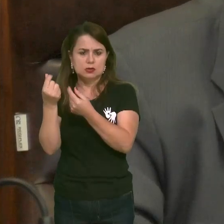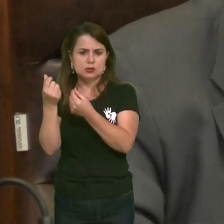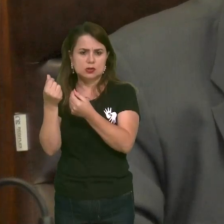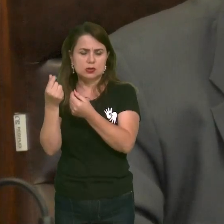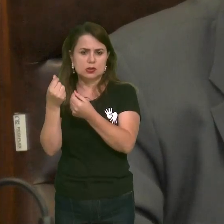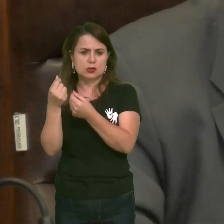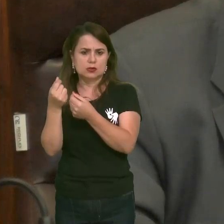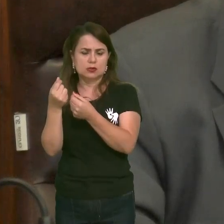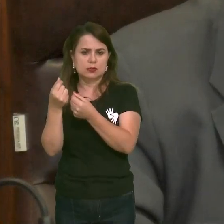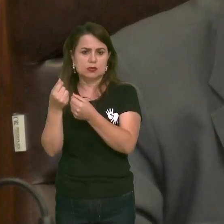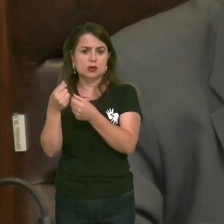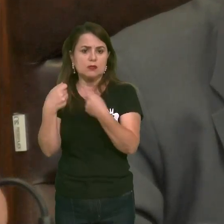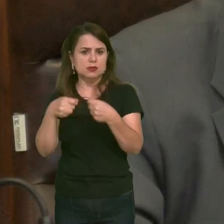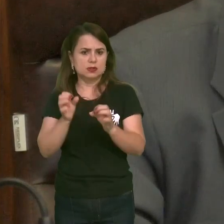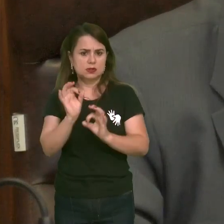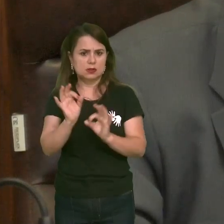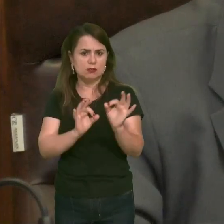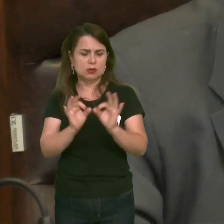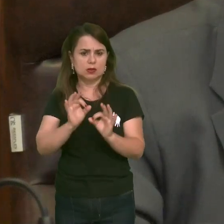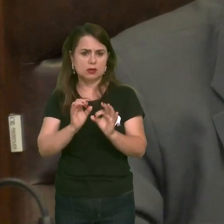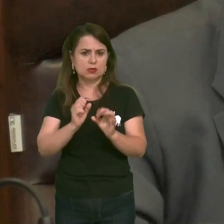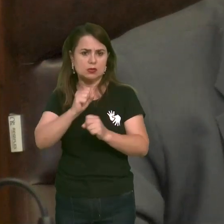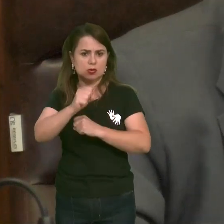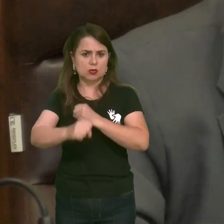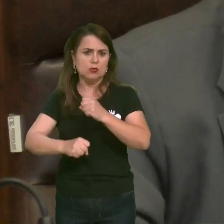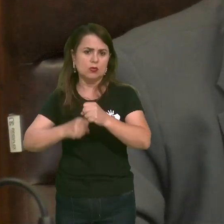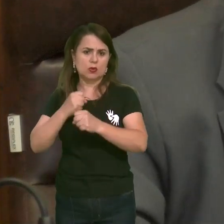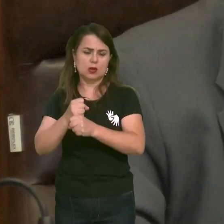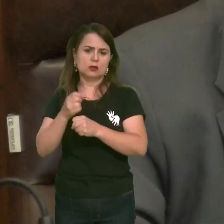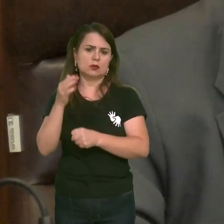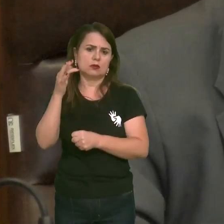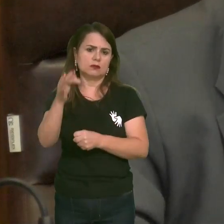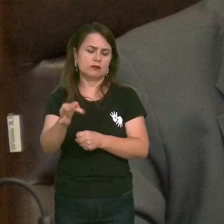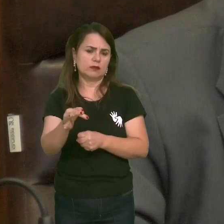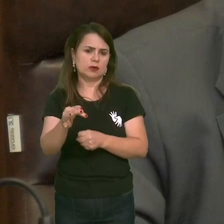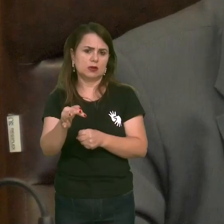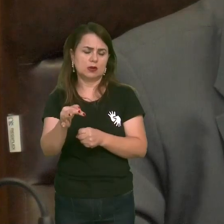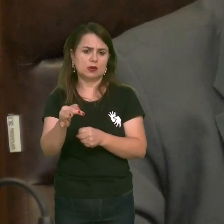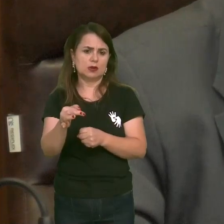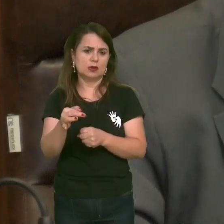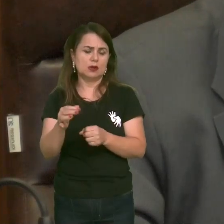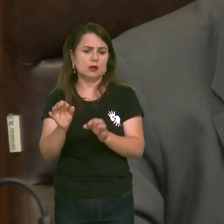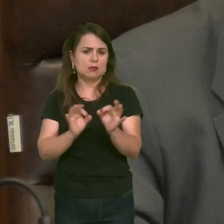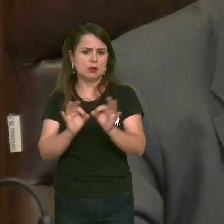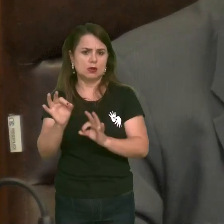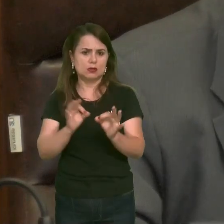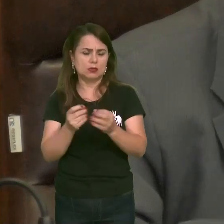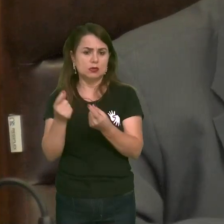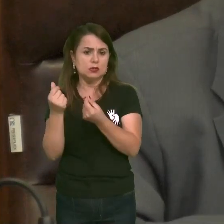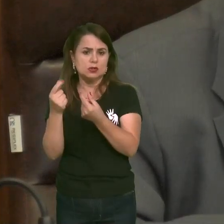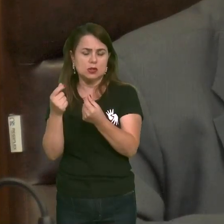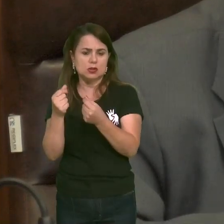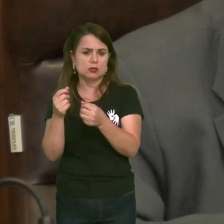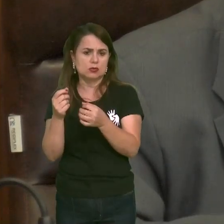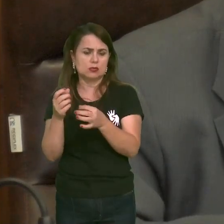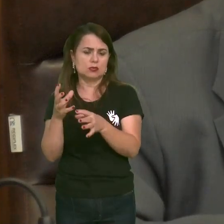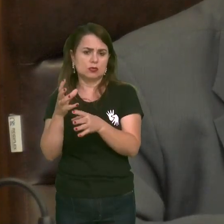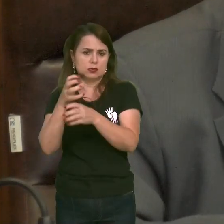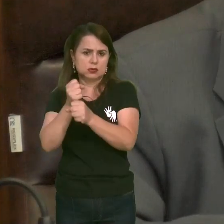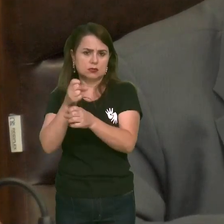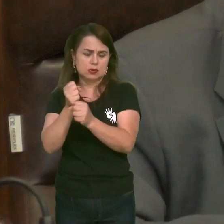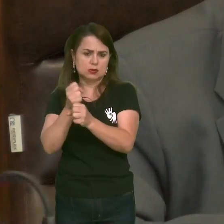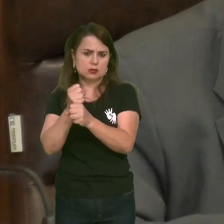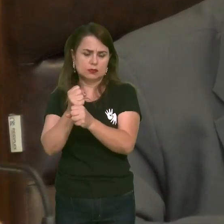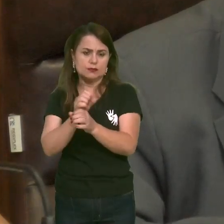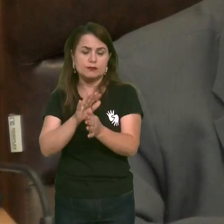2023 a emendas a votação É qualificada 2/3 para rejeição solicita a primeira